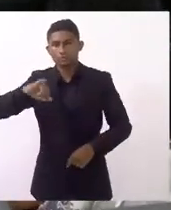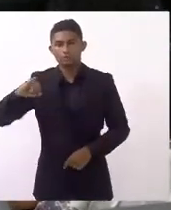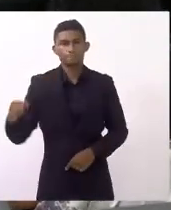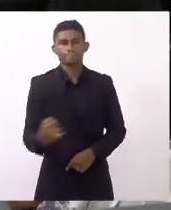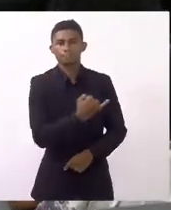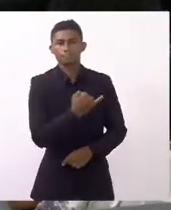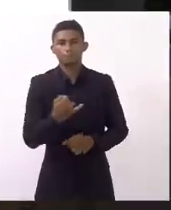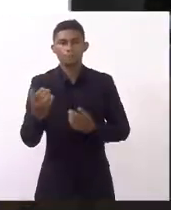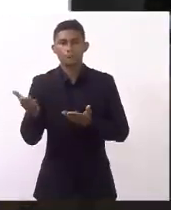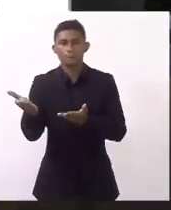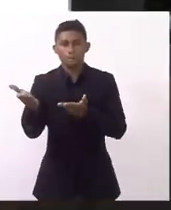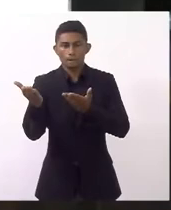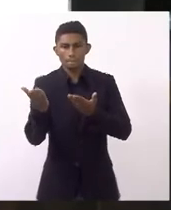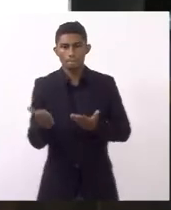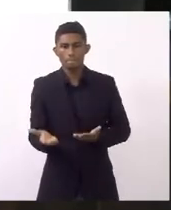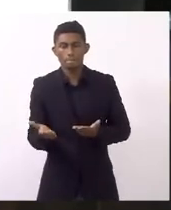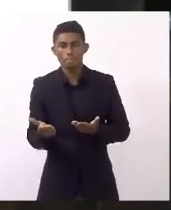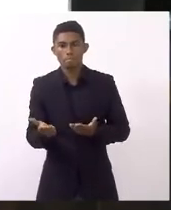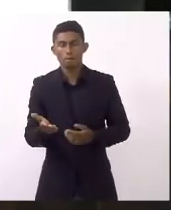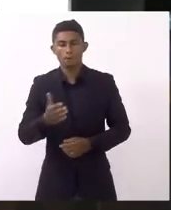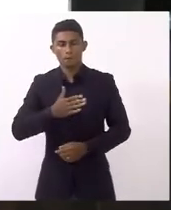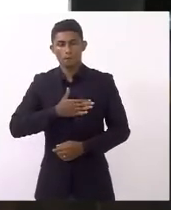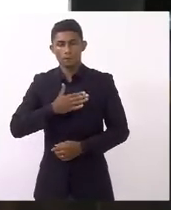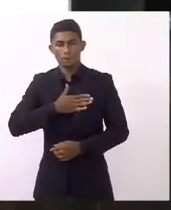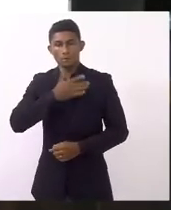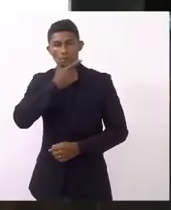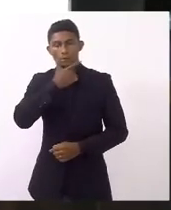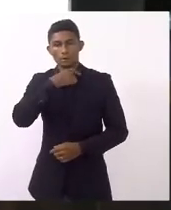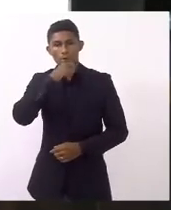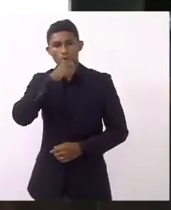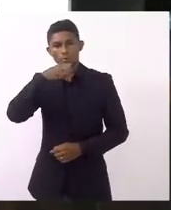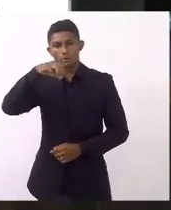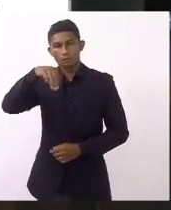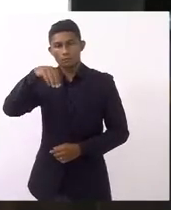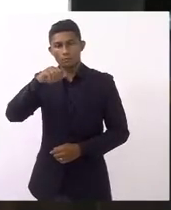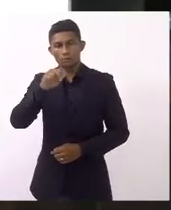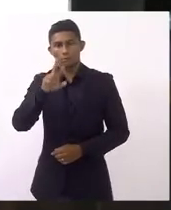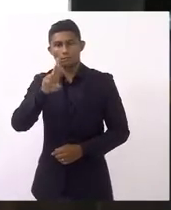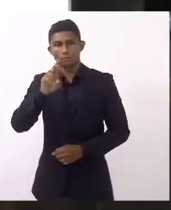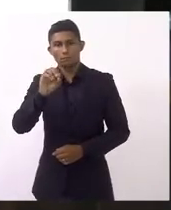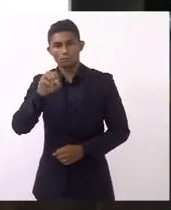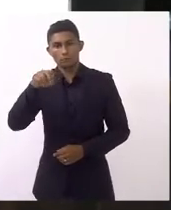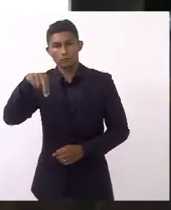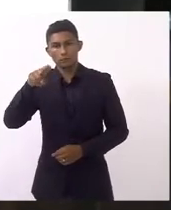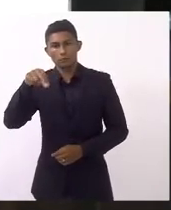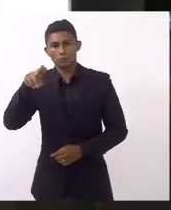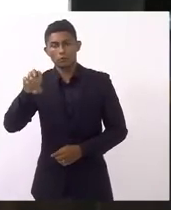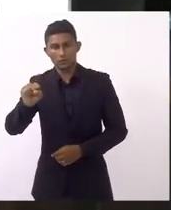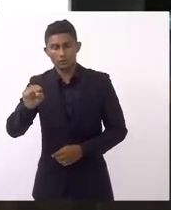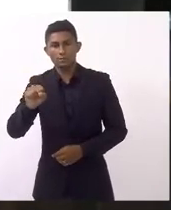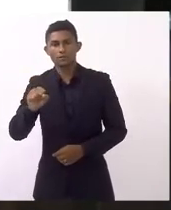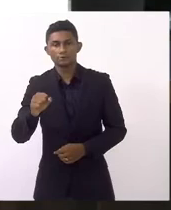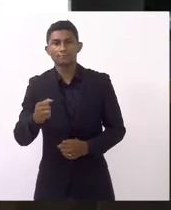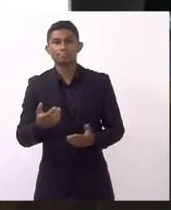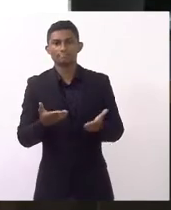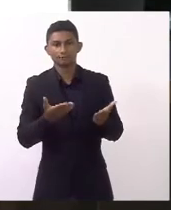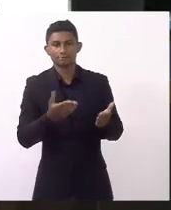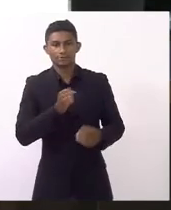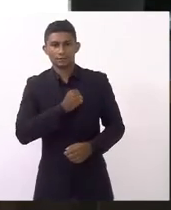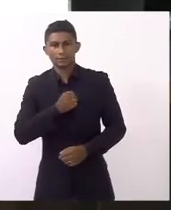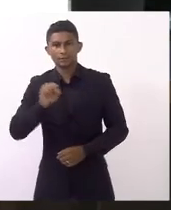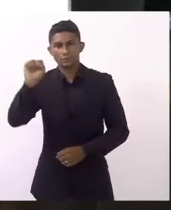convido o meu pai Mauro Nunes do Ilê Axé ofá